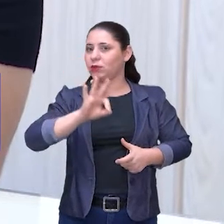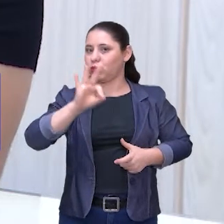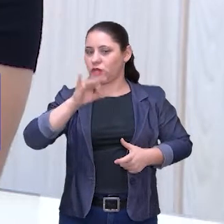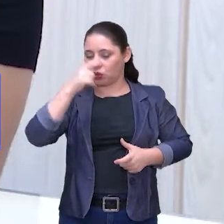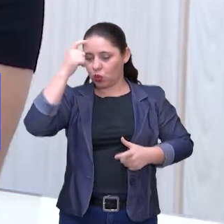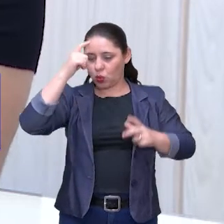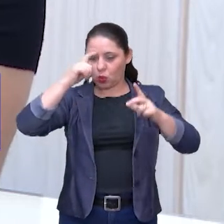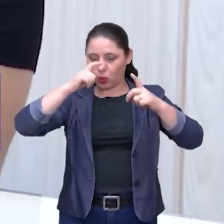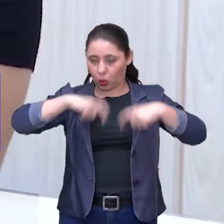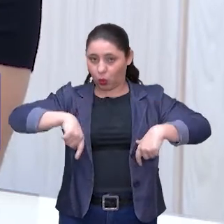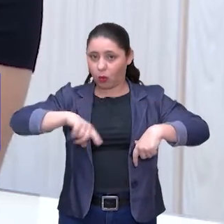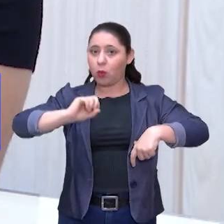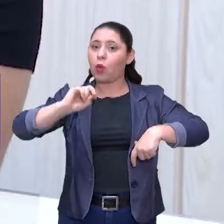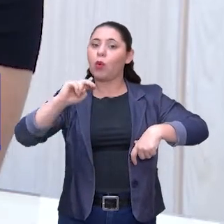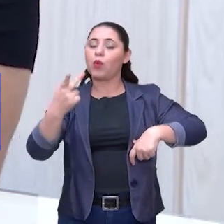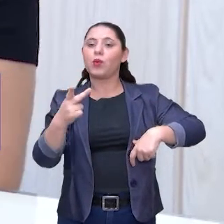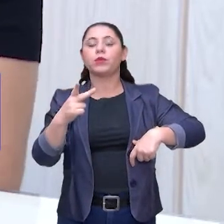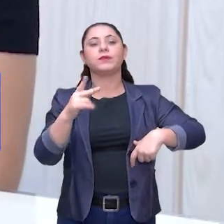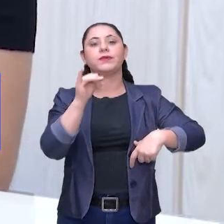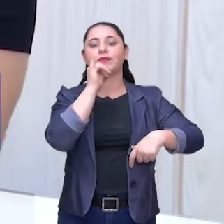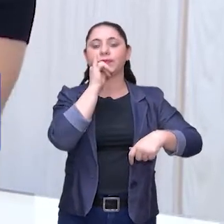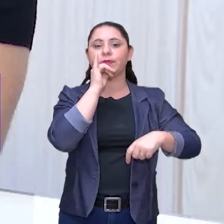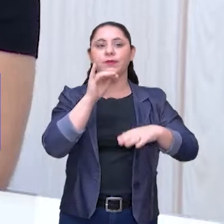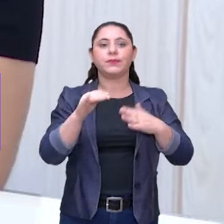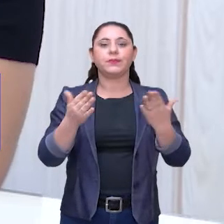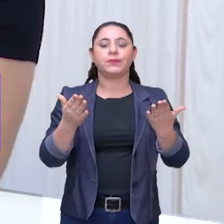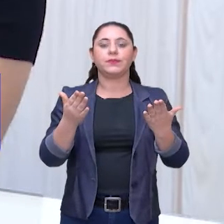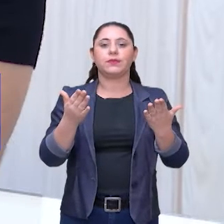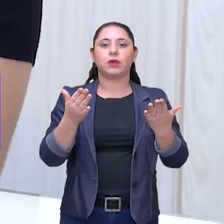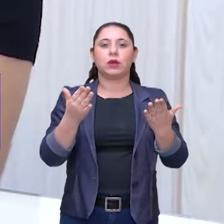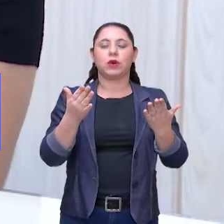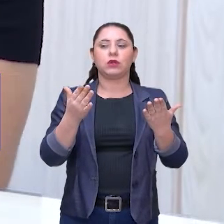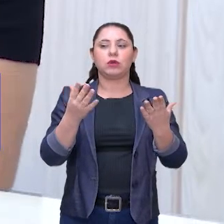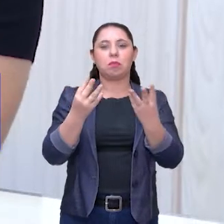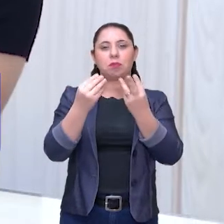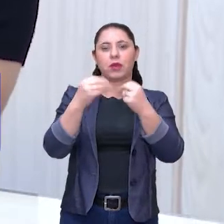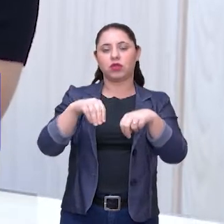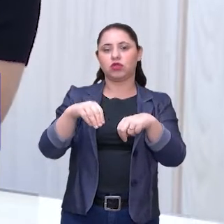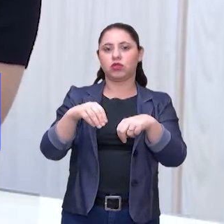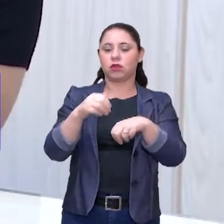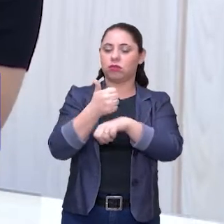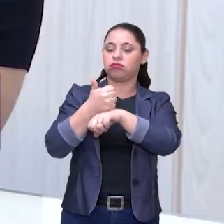do corpo maior que 10%, ou quando aquela psoríase